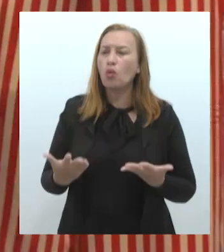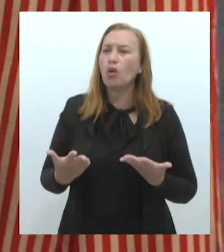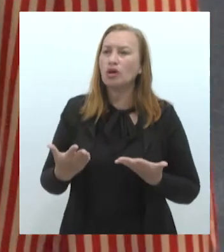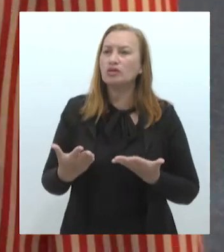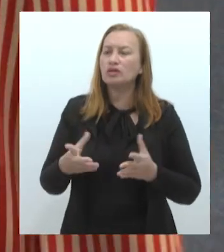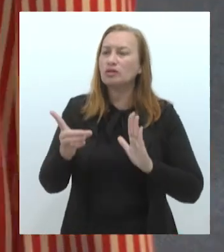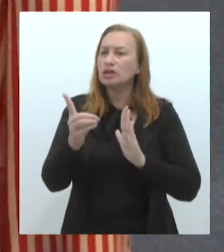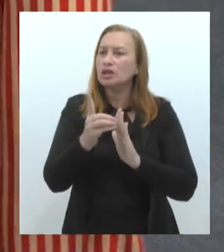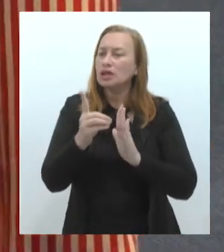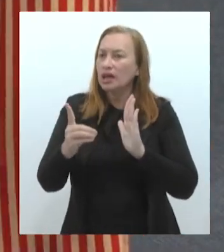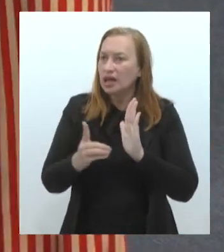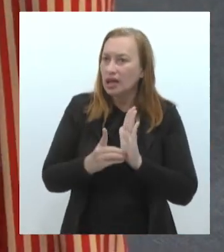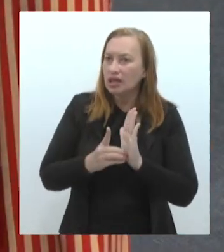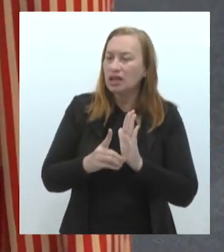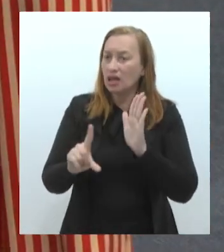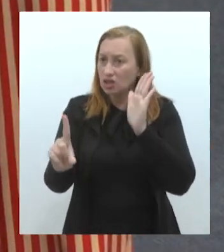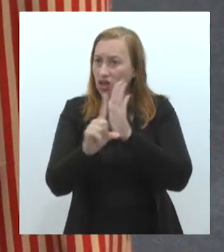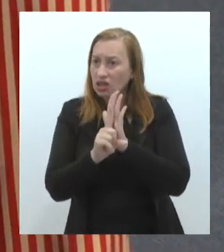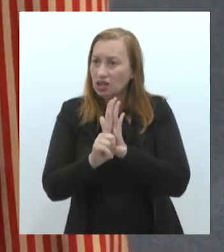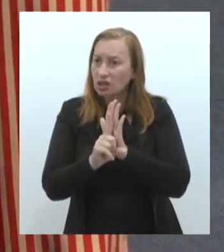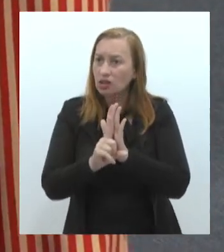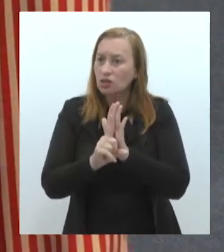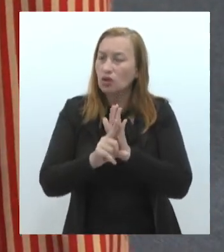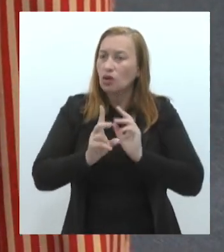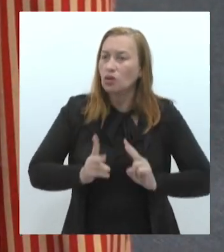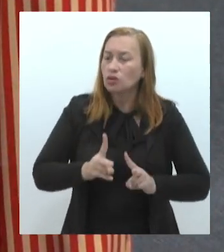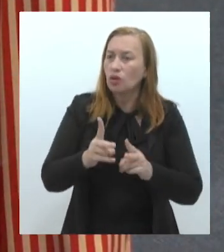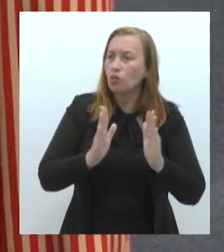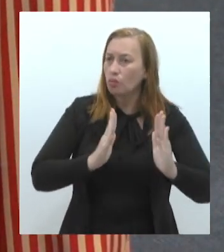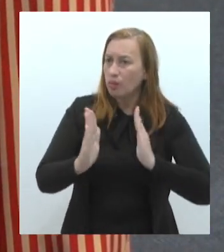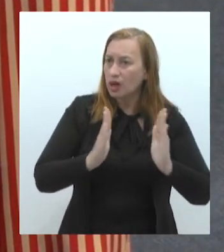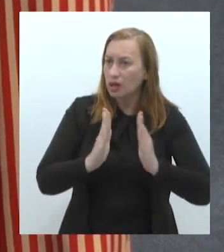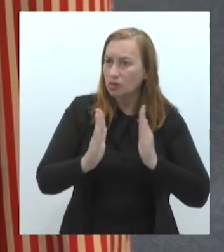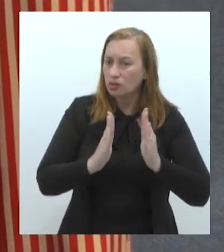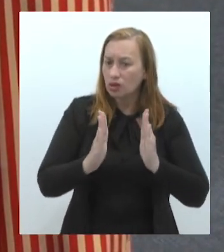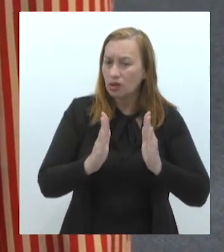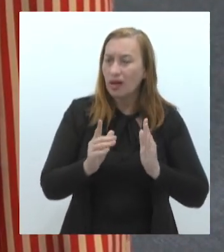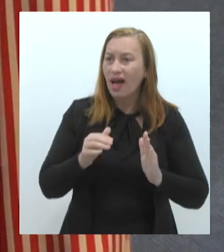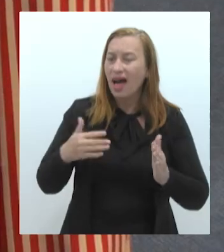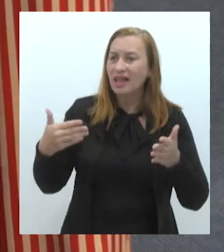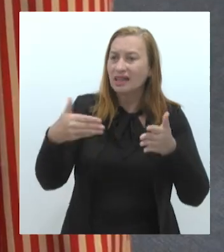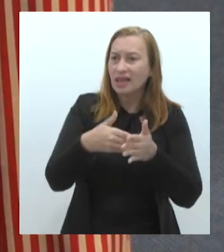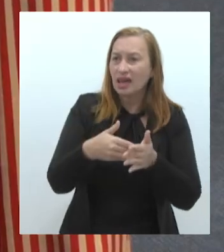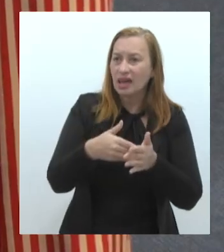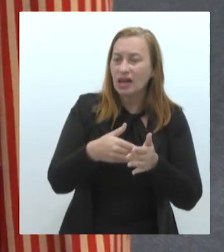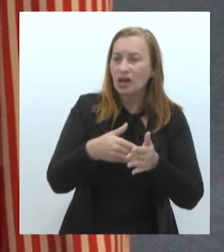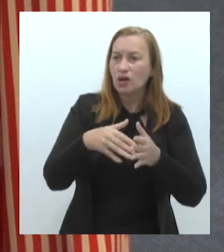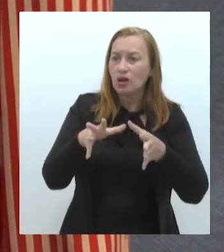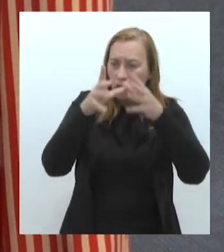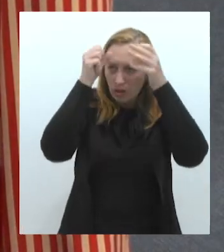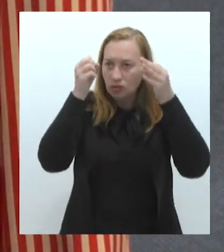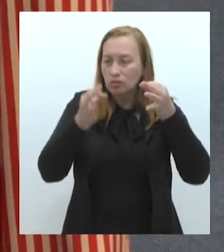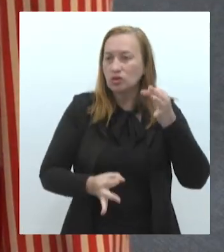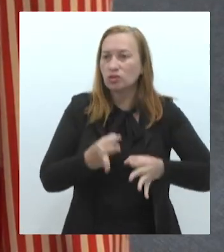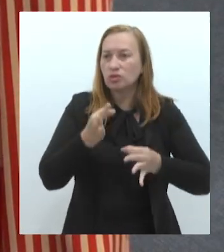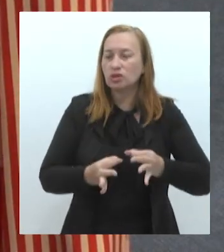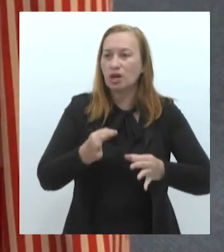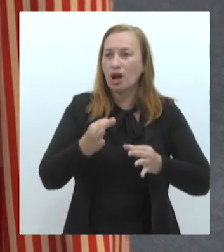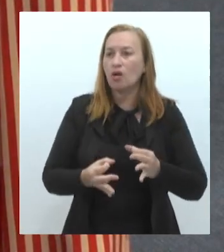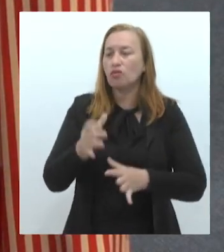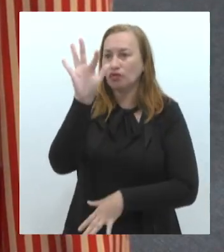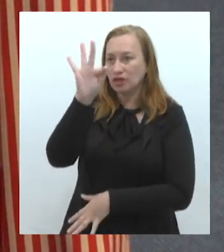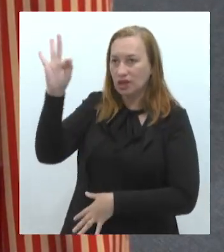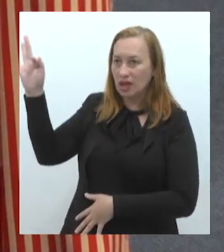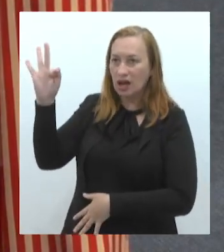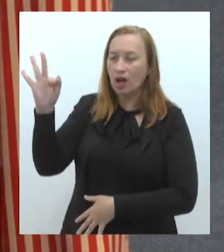decreto legislativo que nos proporcionou manter durante um tempo até o Supremo Tribunal Federal derrubar. Então, a firmeza de Vossa